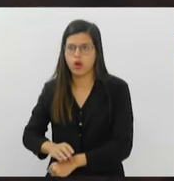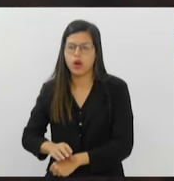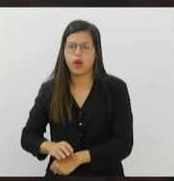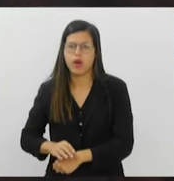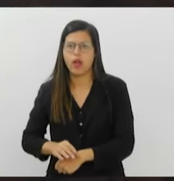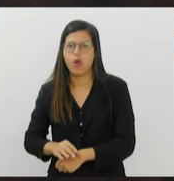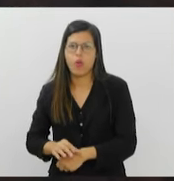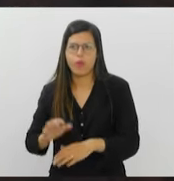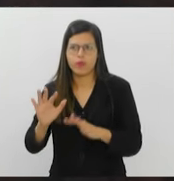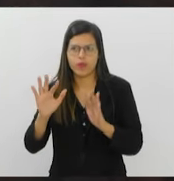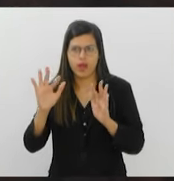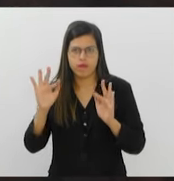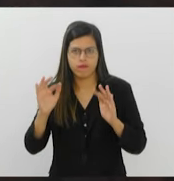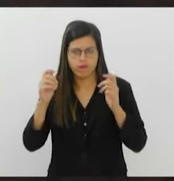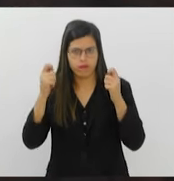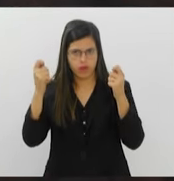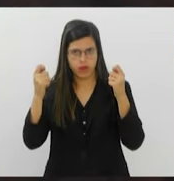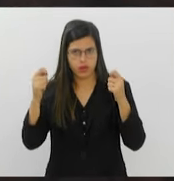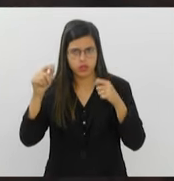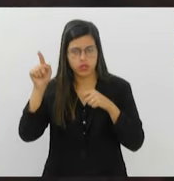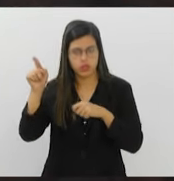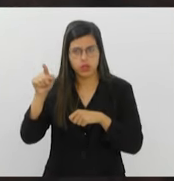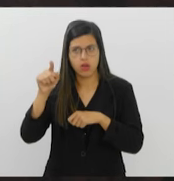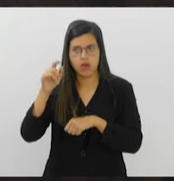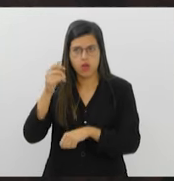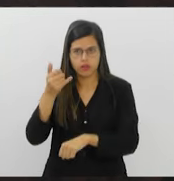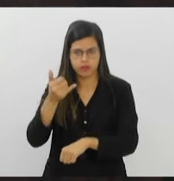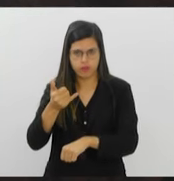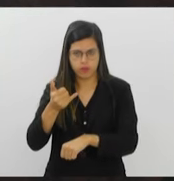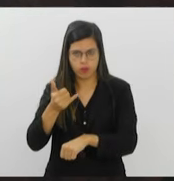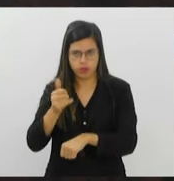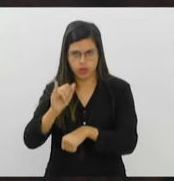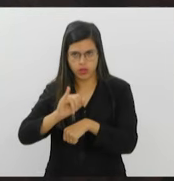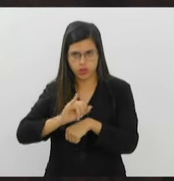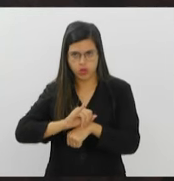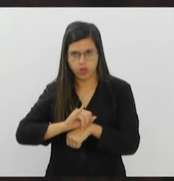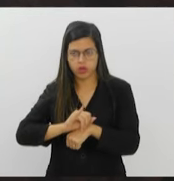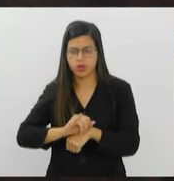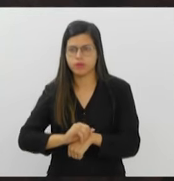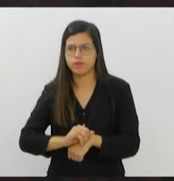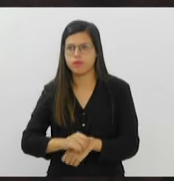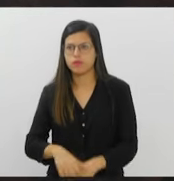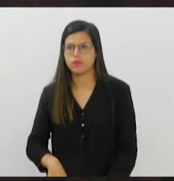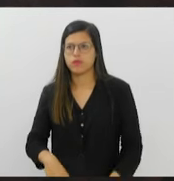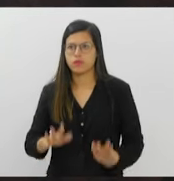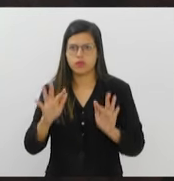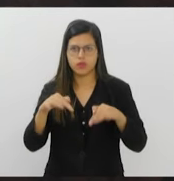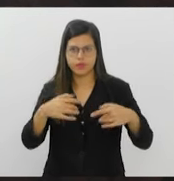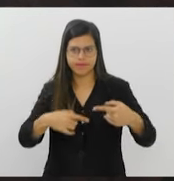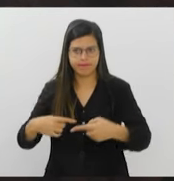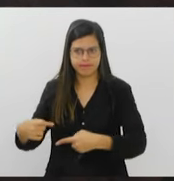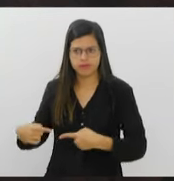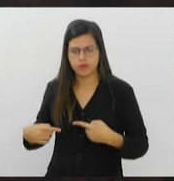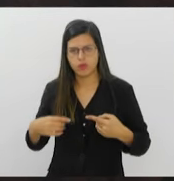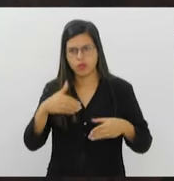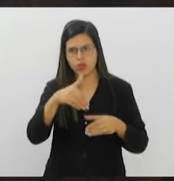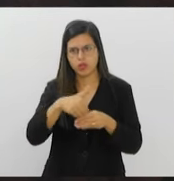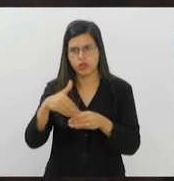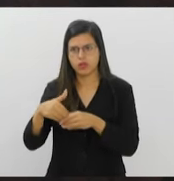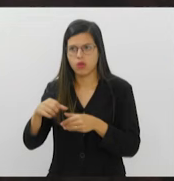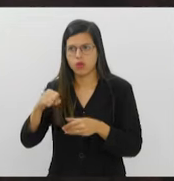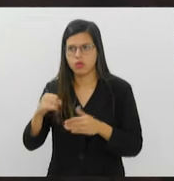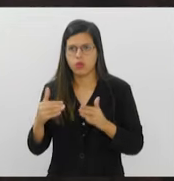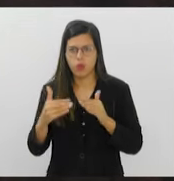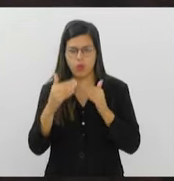Cidadania no município de Volta Redonda. Em discussão, não havendo quem queira discutir, encerrada a discussão. Em votação, os senhores que